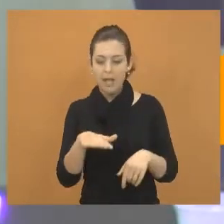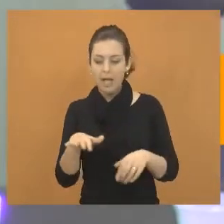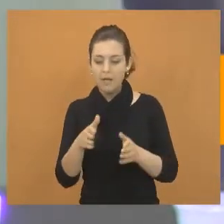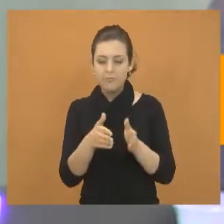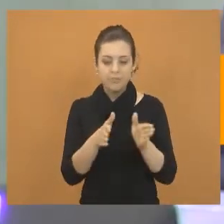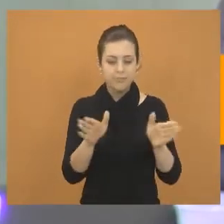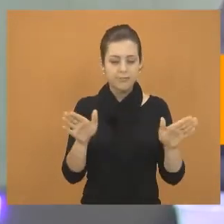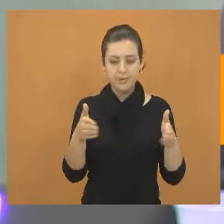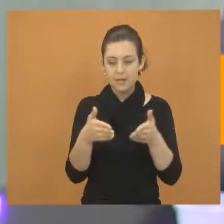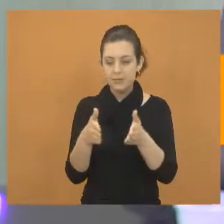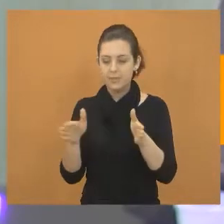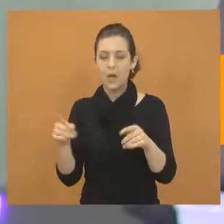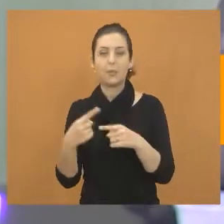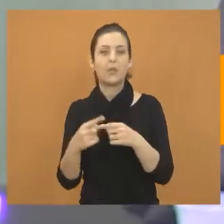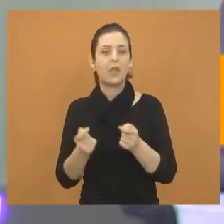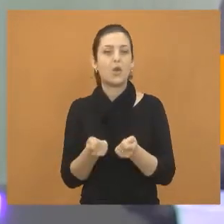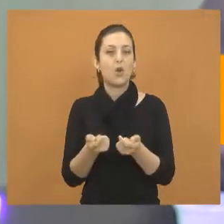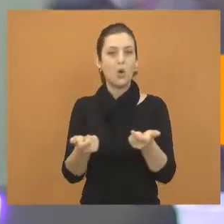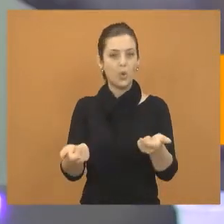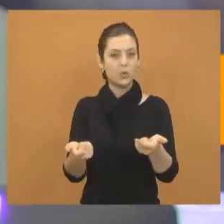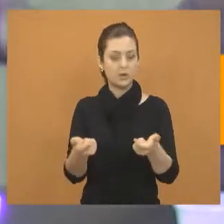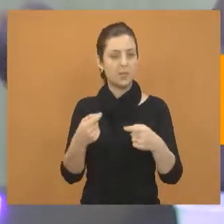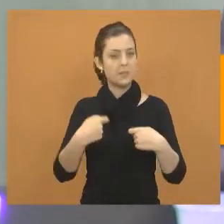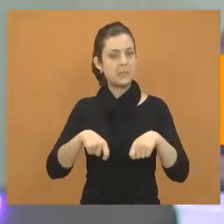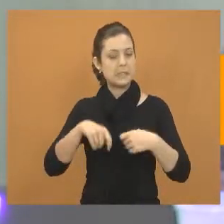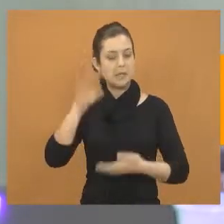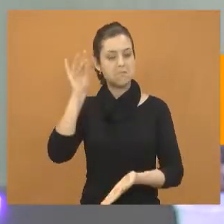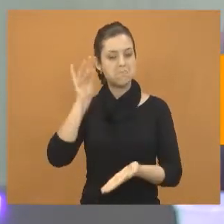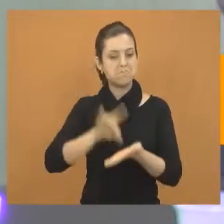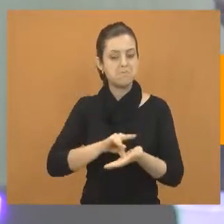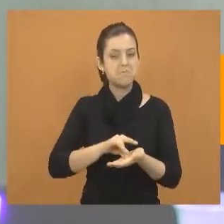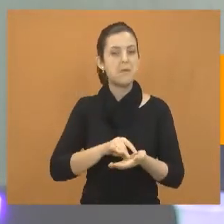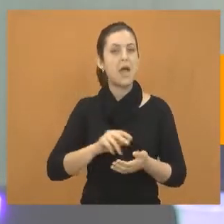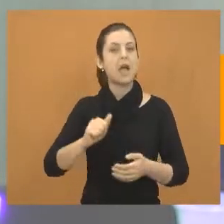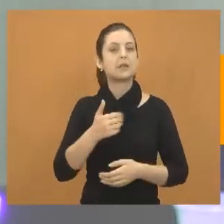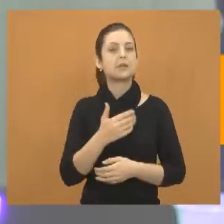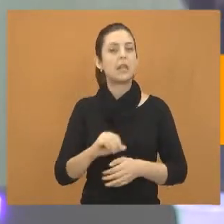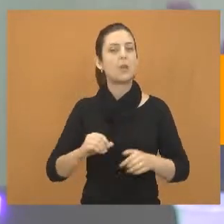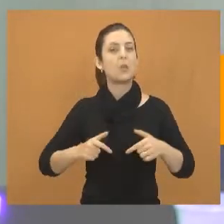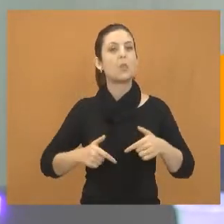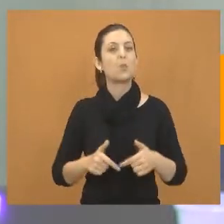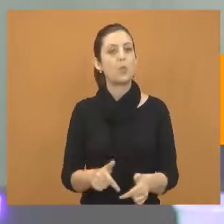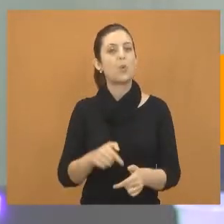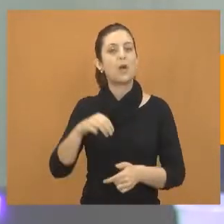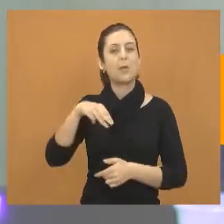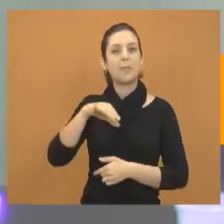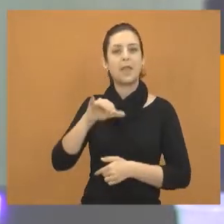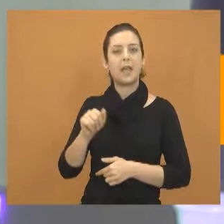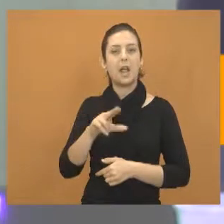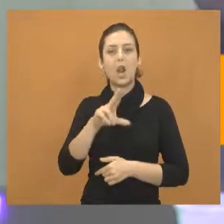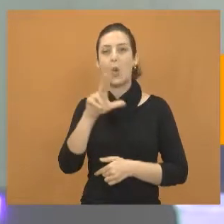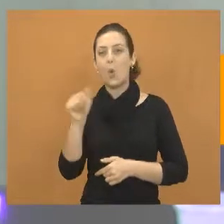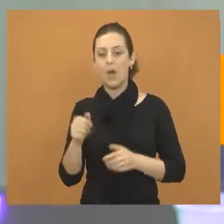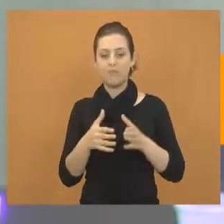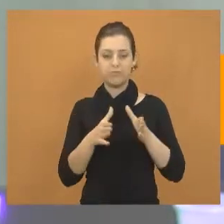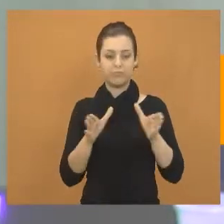porque é custo e efetividade das ações. O Meia Lua ele faz uma cobertura grande, como falou o Flavinho,